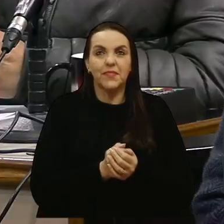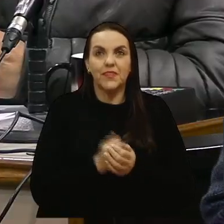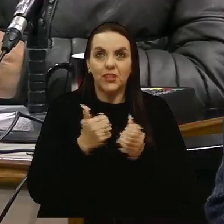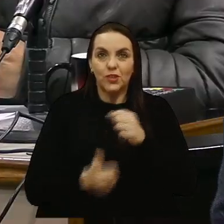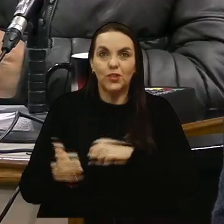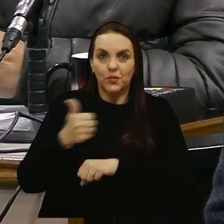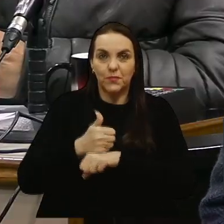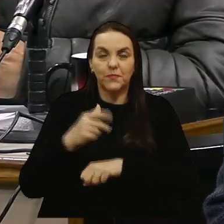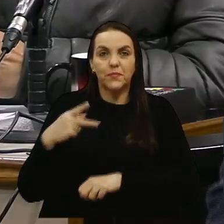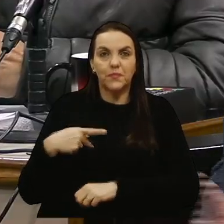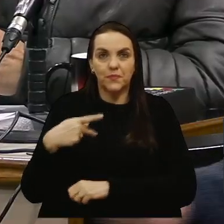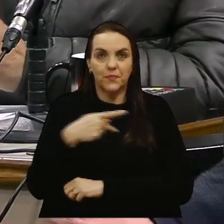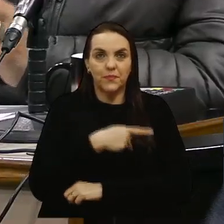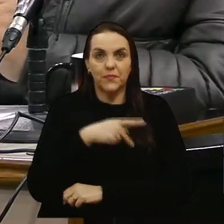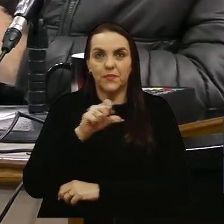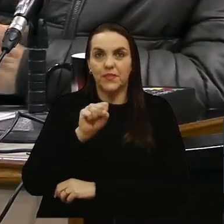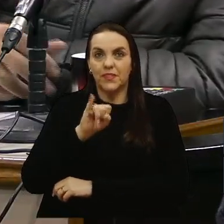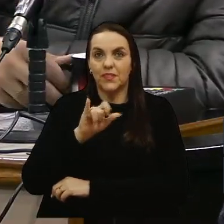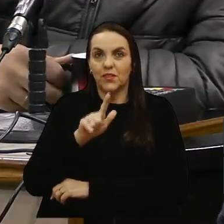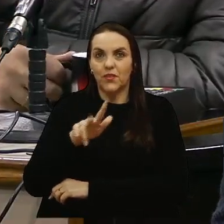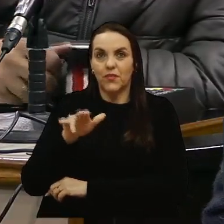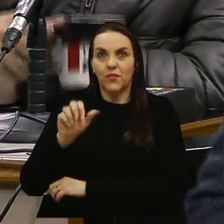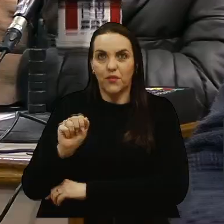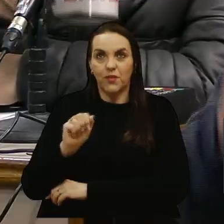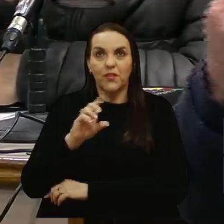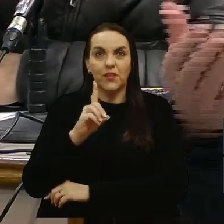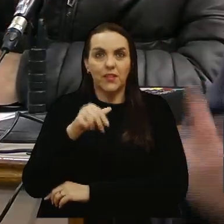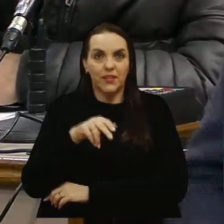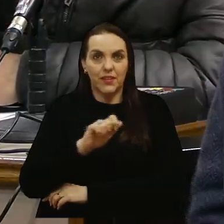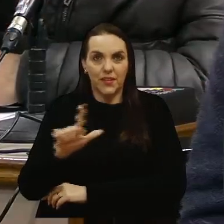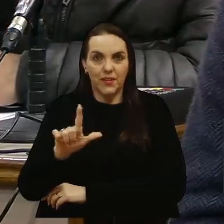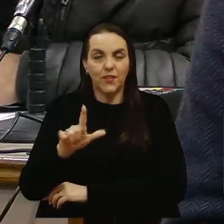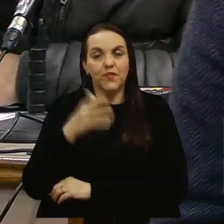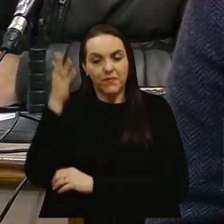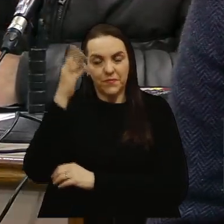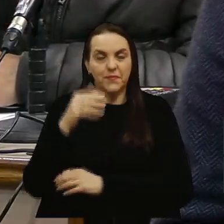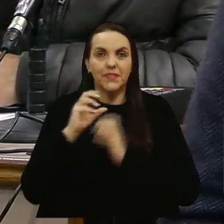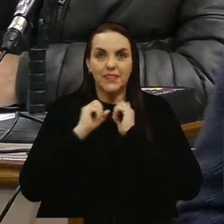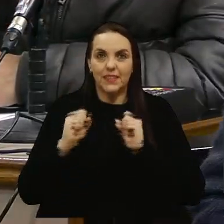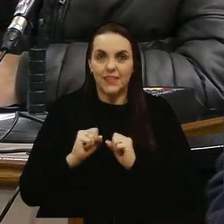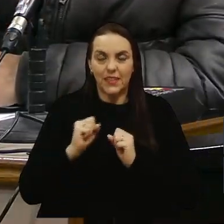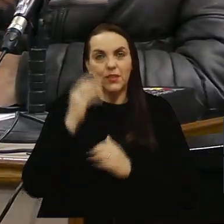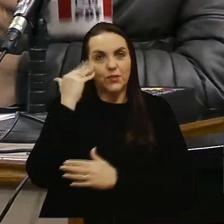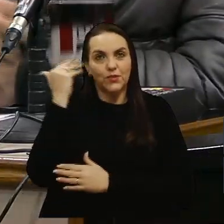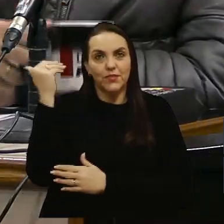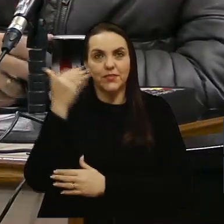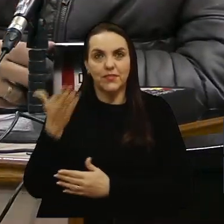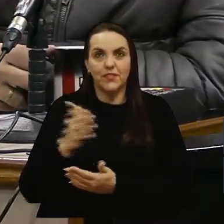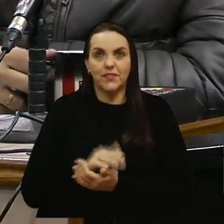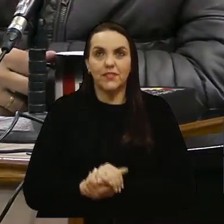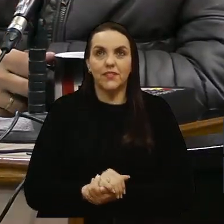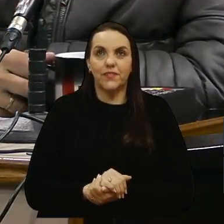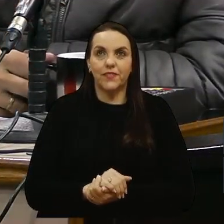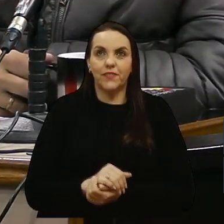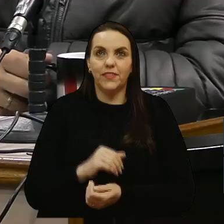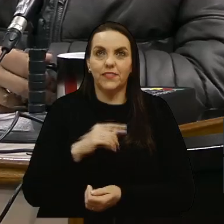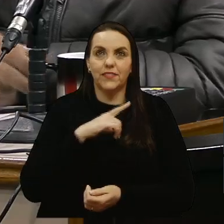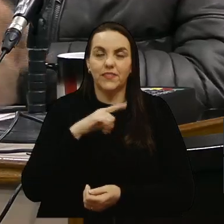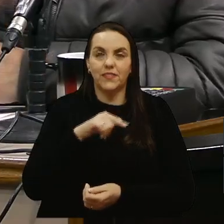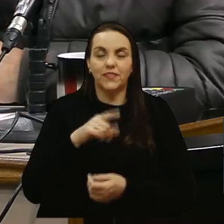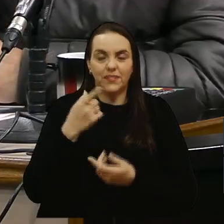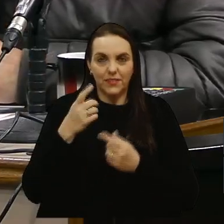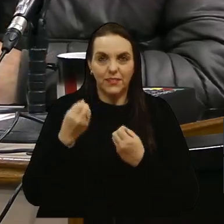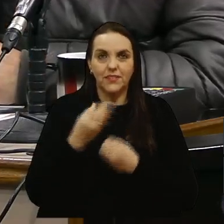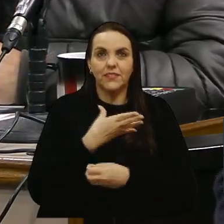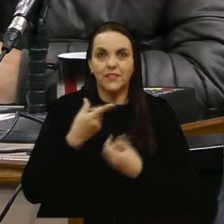do pastor Silvio Daniel, que foi lá para a secretaria, o qual eu desejo sucesso lá desse novo desafio, né,